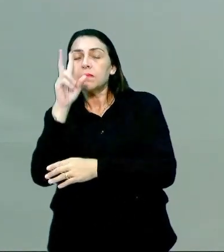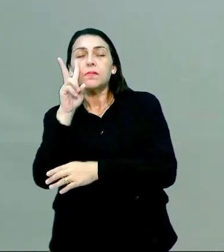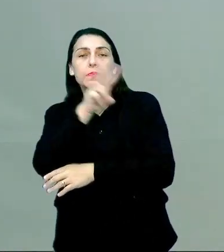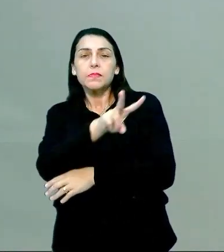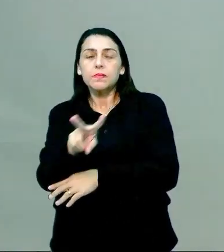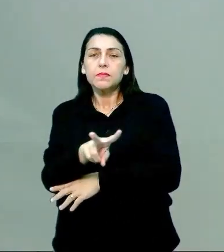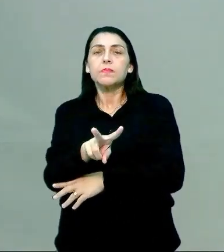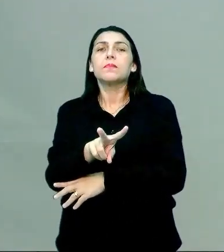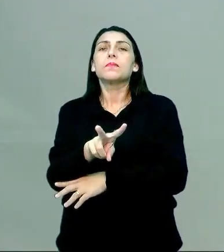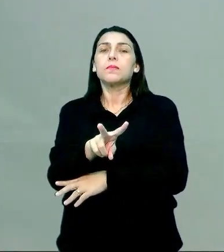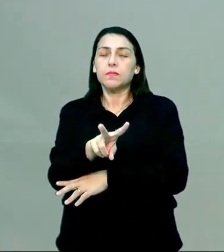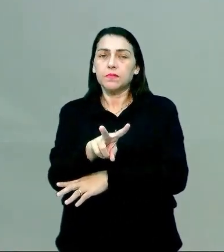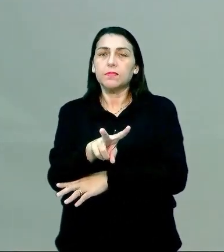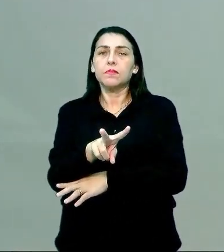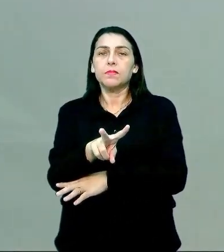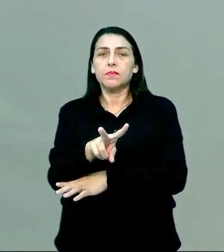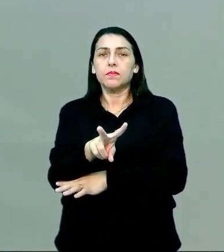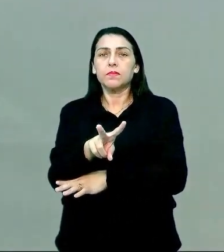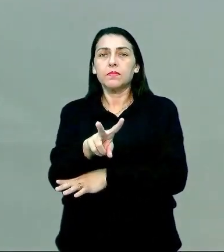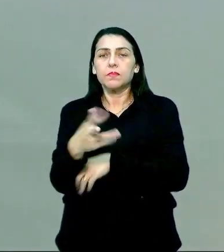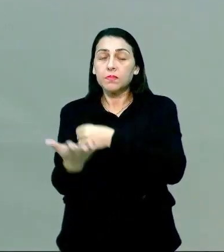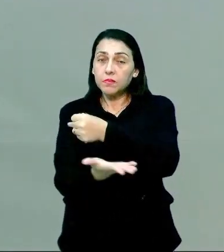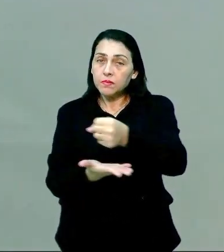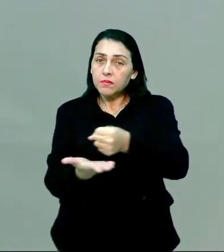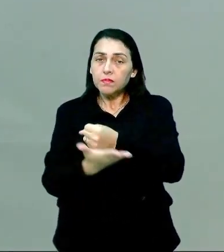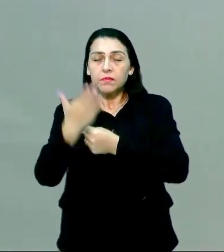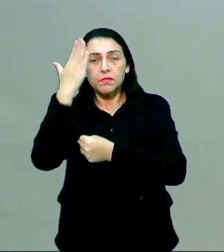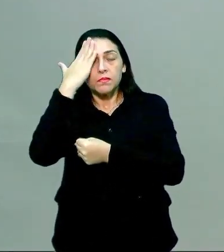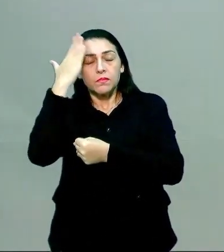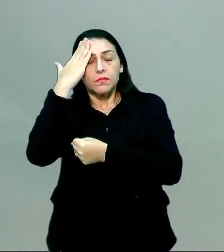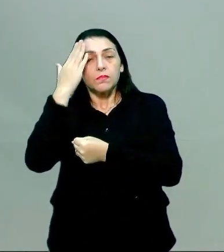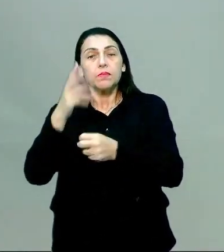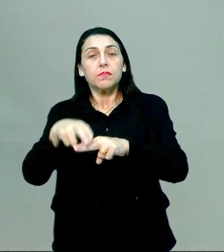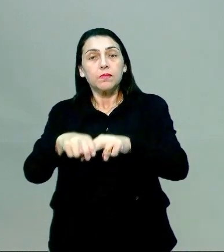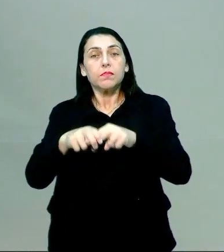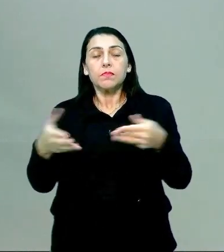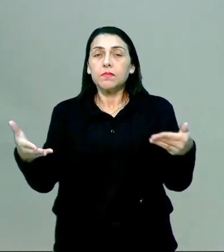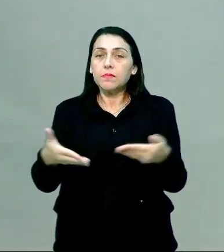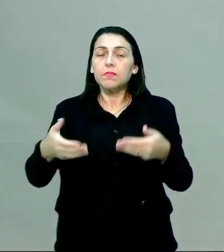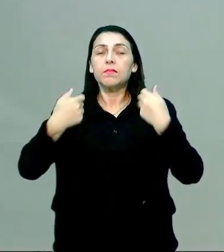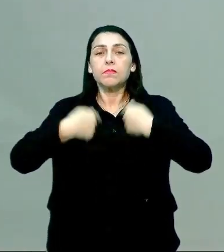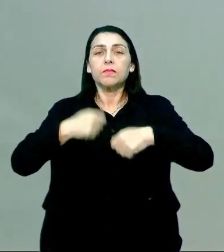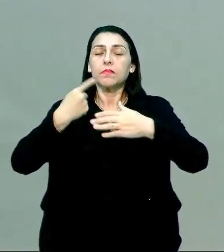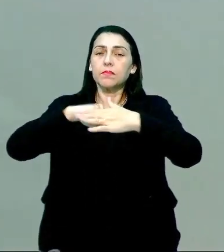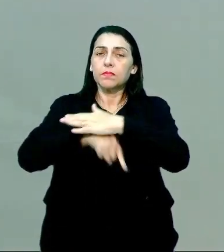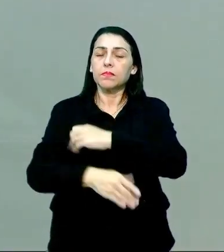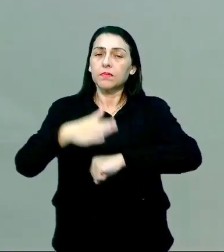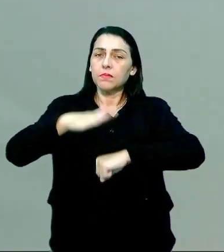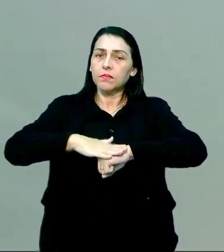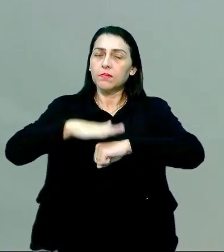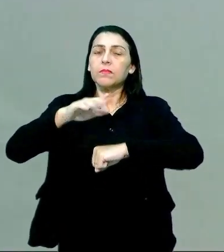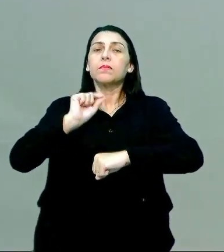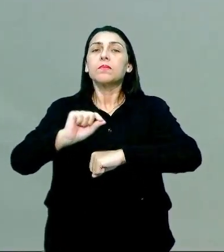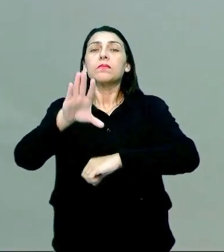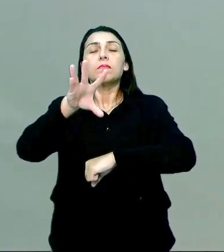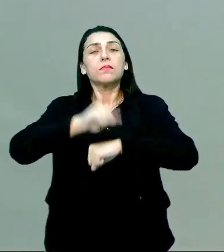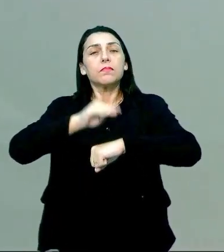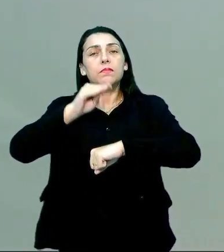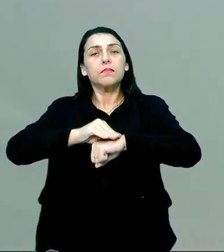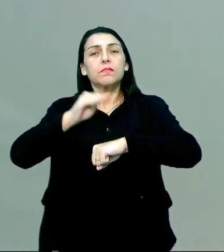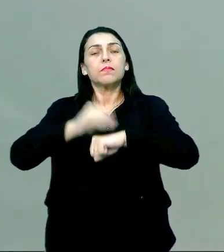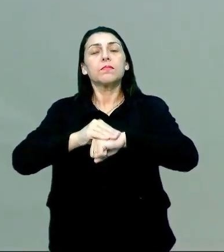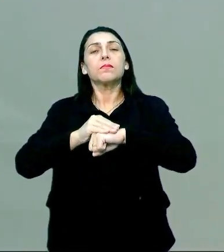vai dar um mapeamento para a gente compreender. E é por isso que a gente agora vai precisar aprofundar um pouco no conhecimento